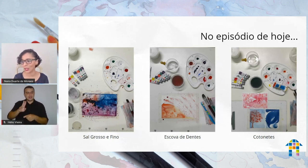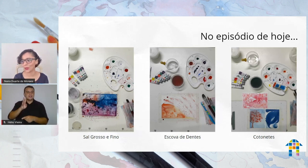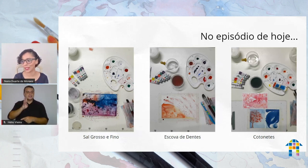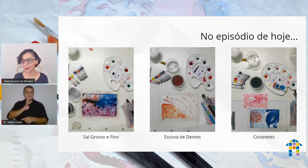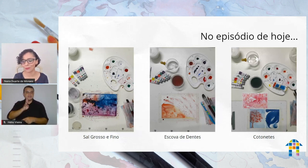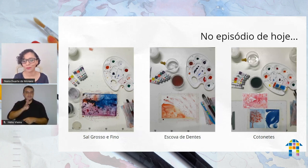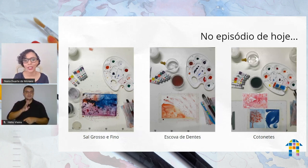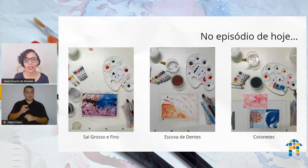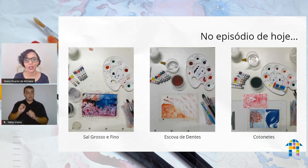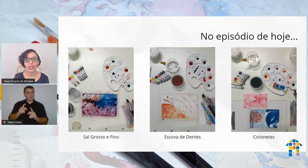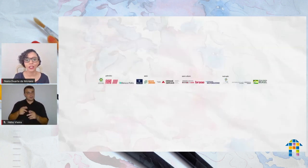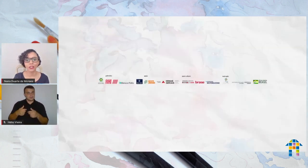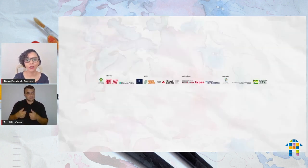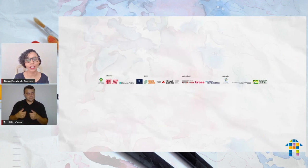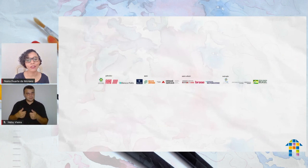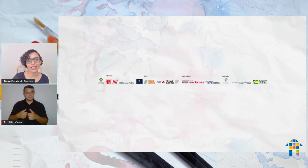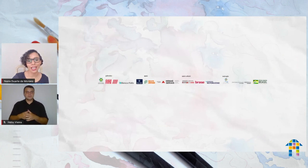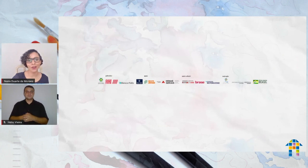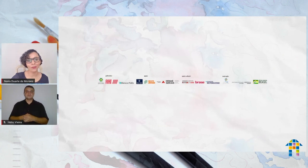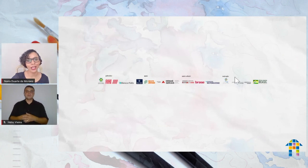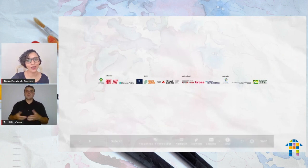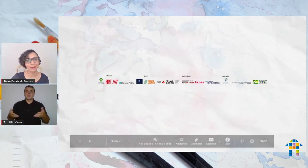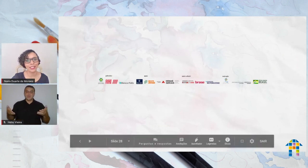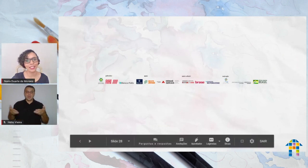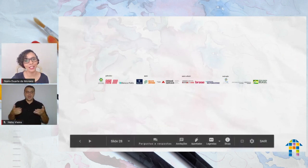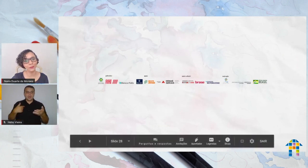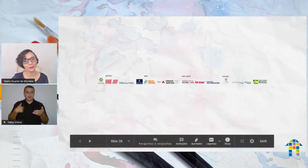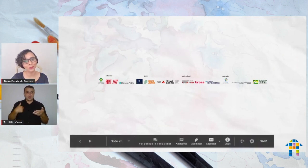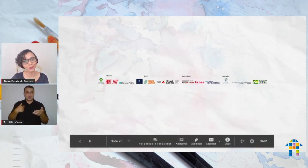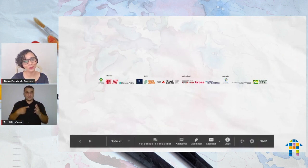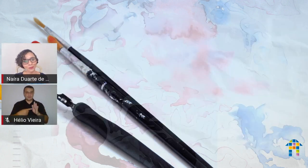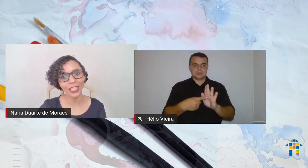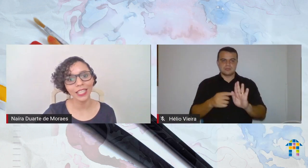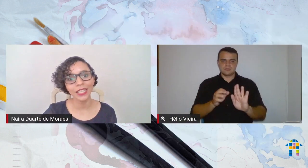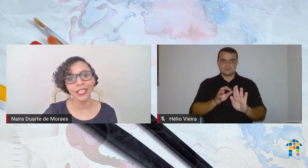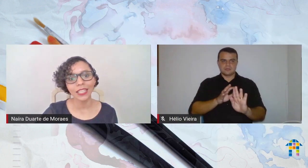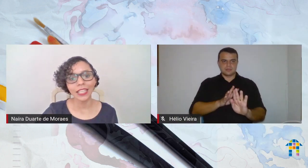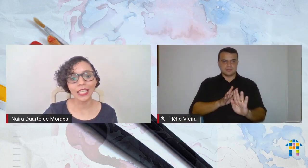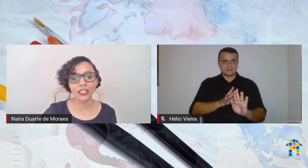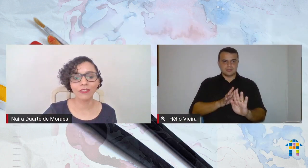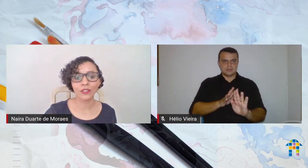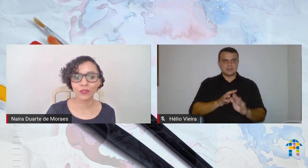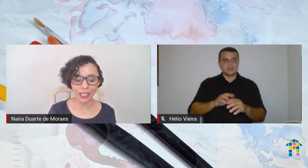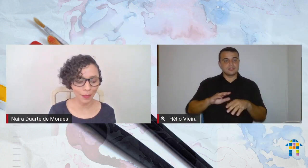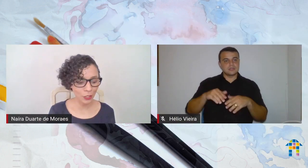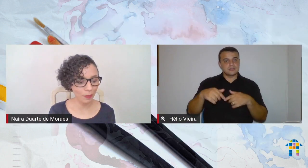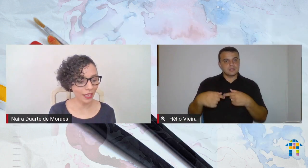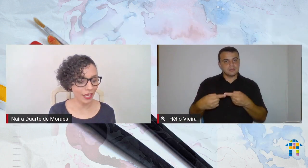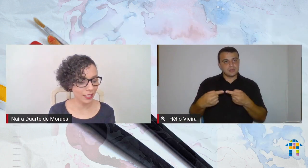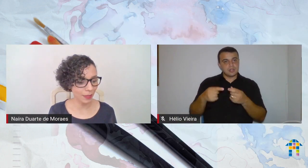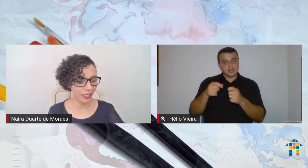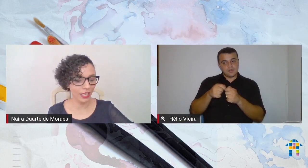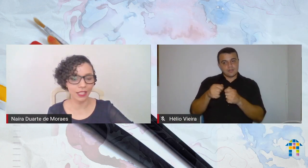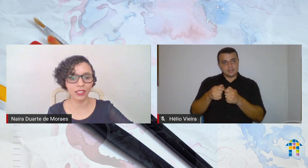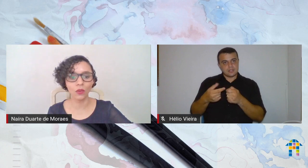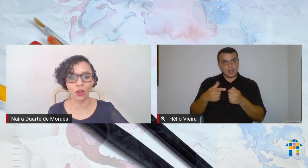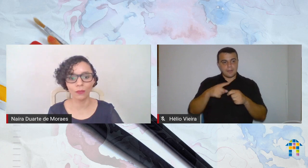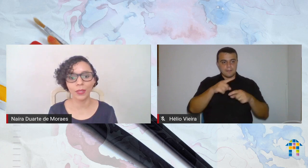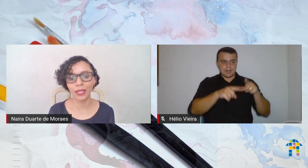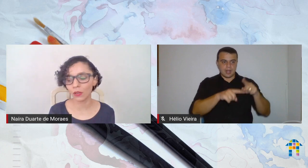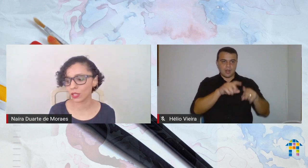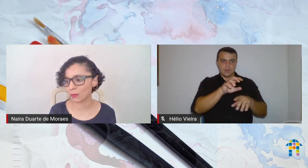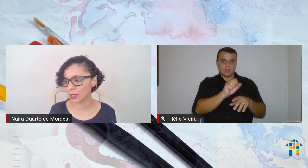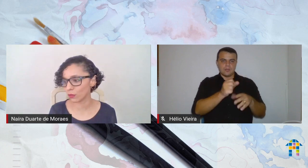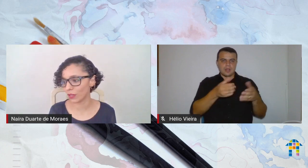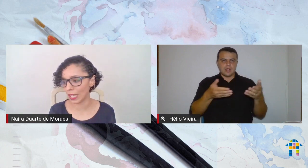bacanas. Ok? Então, agora eu encerro a nossa apresentação. E a gente vai justamente pegar esses materiais. Então,